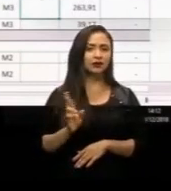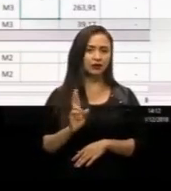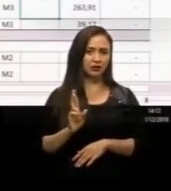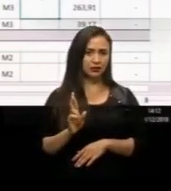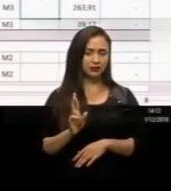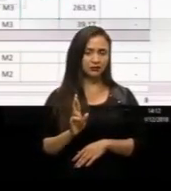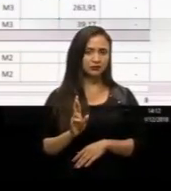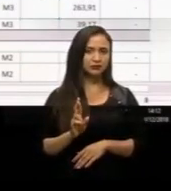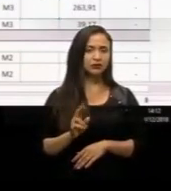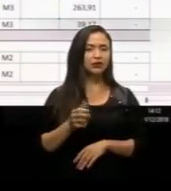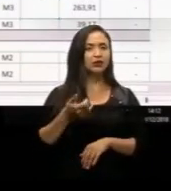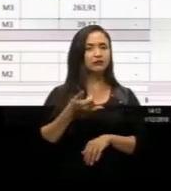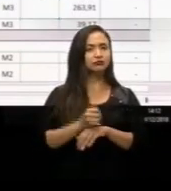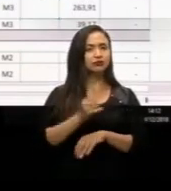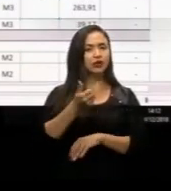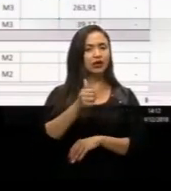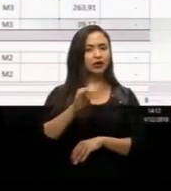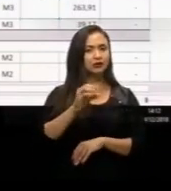de aço